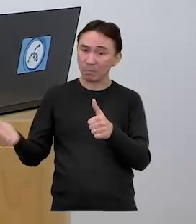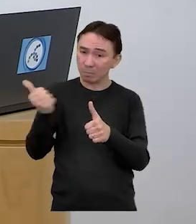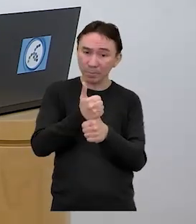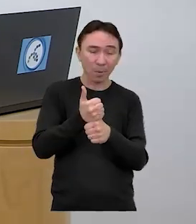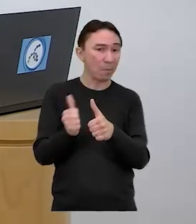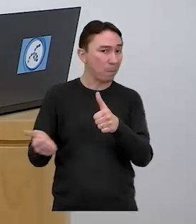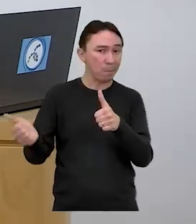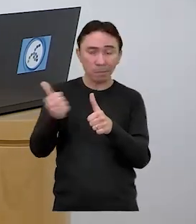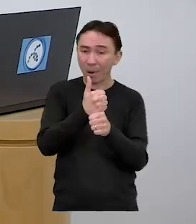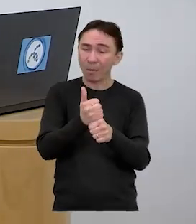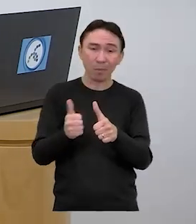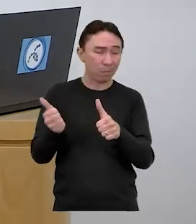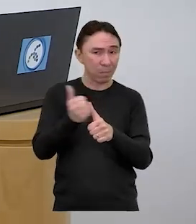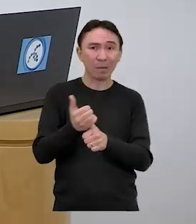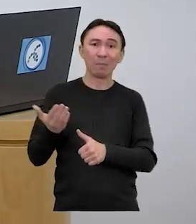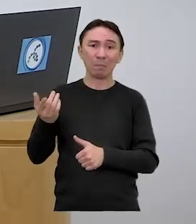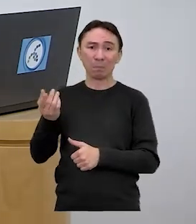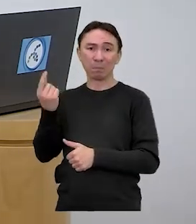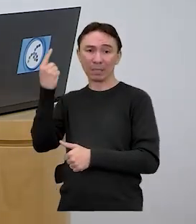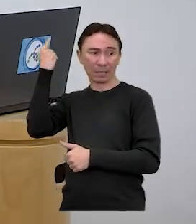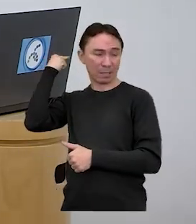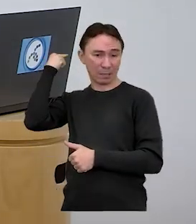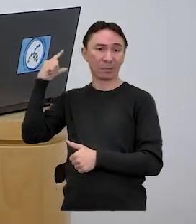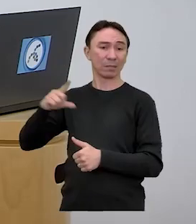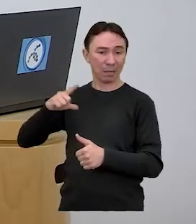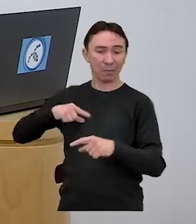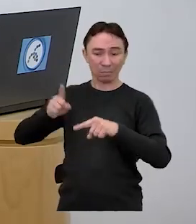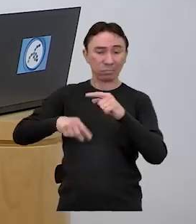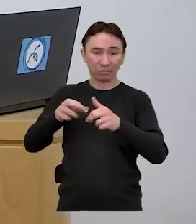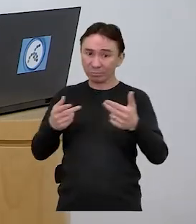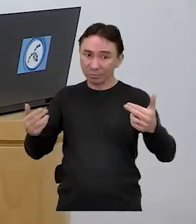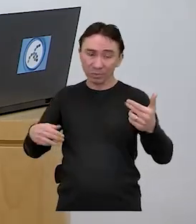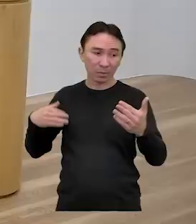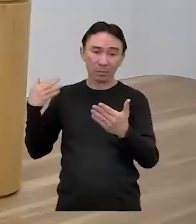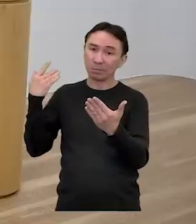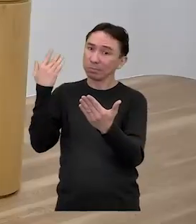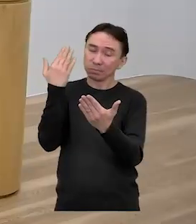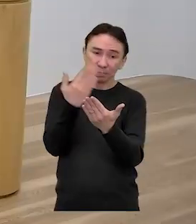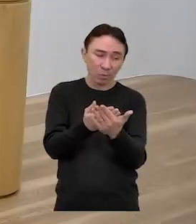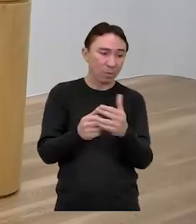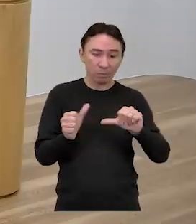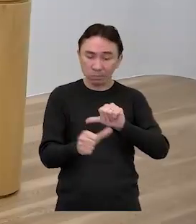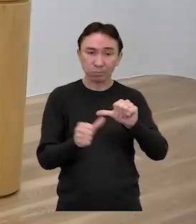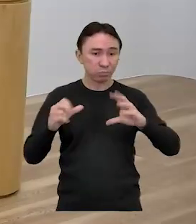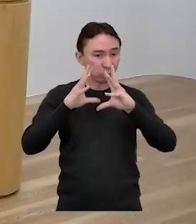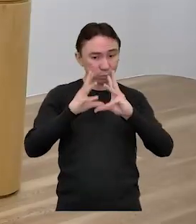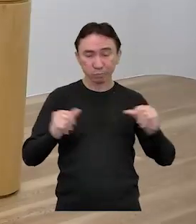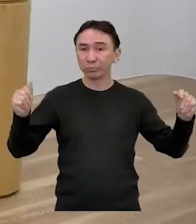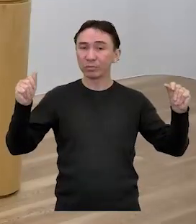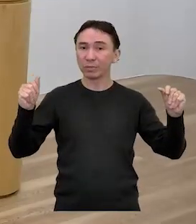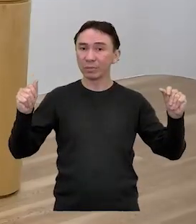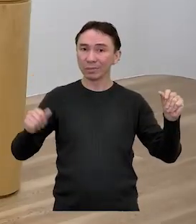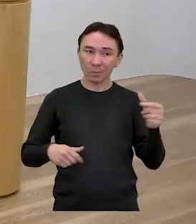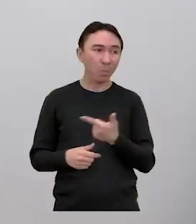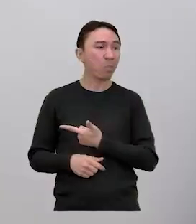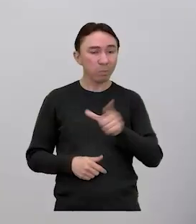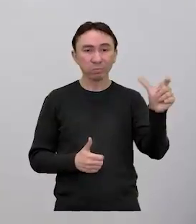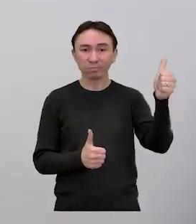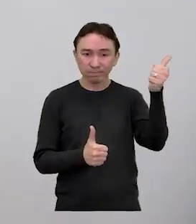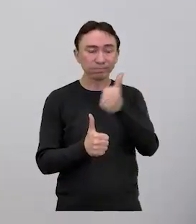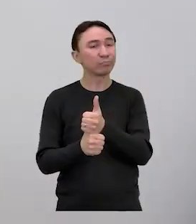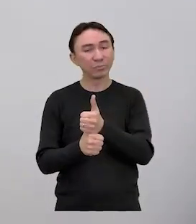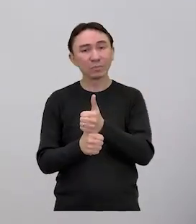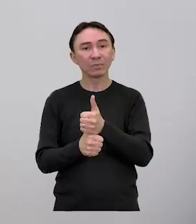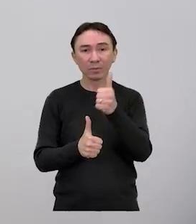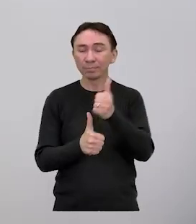mesmo produto que se fazia anteriormente, né, Luiz? Então, a mão de obra, ela tem uma grande influência hoje com a tecnologia. Exatamente, é por isso que